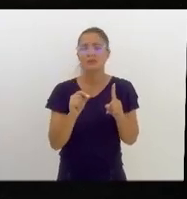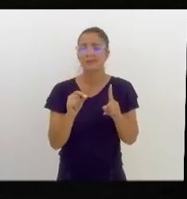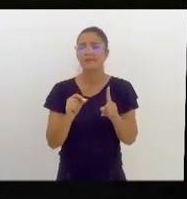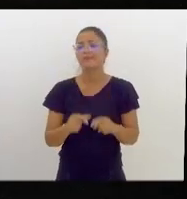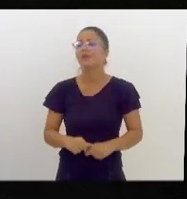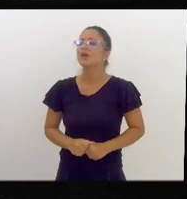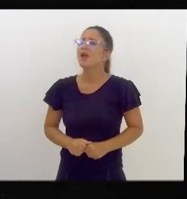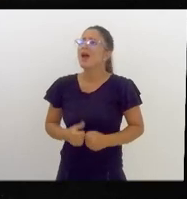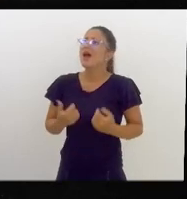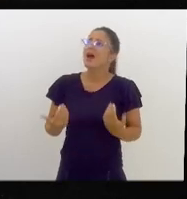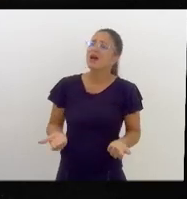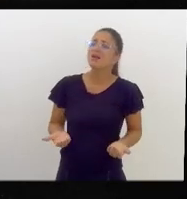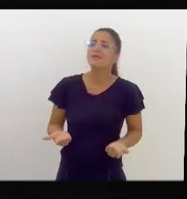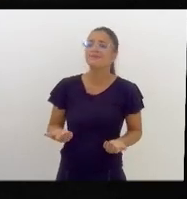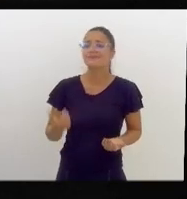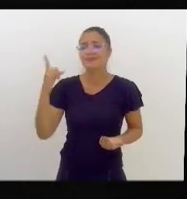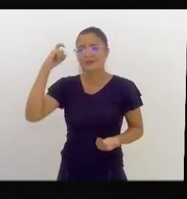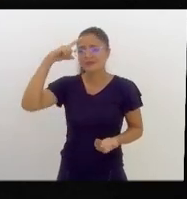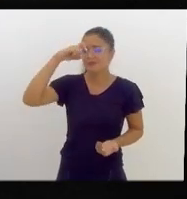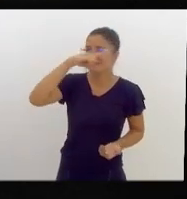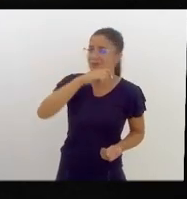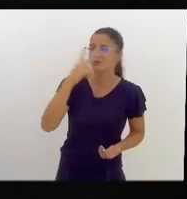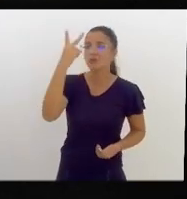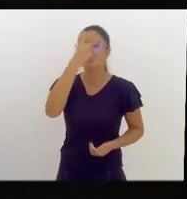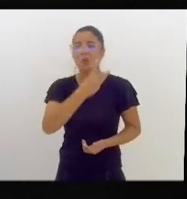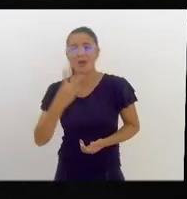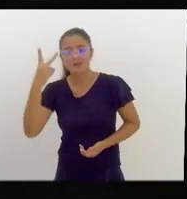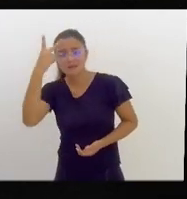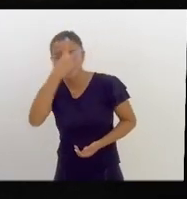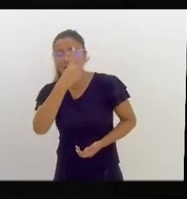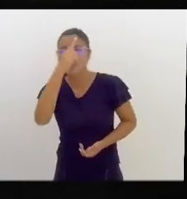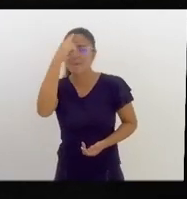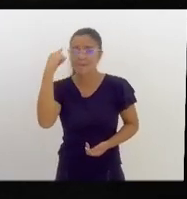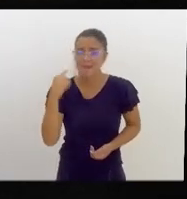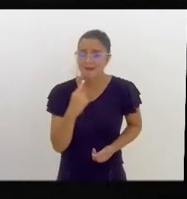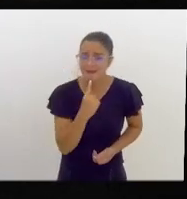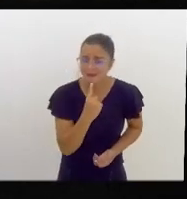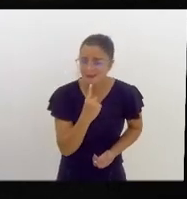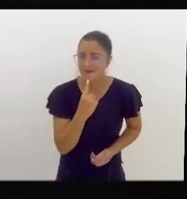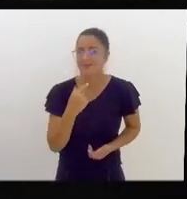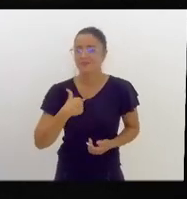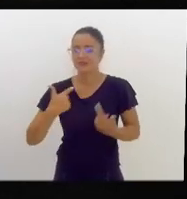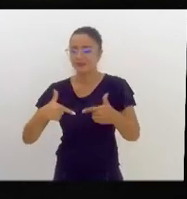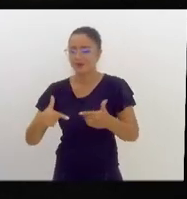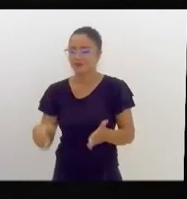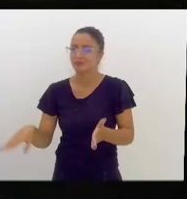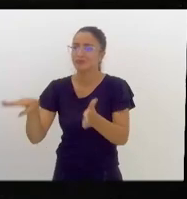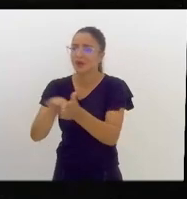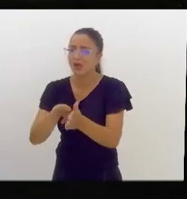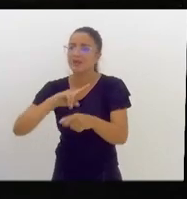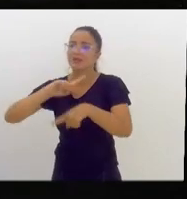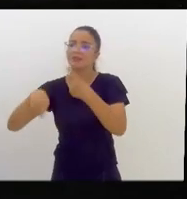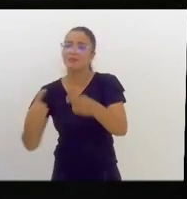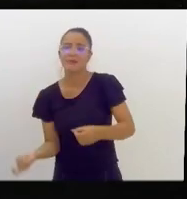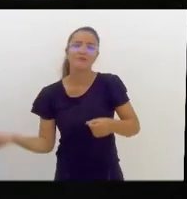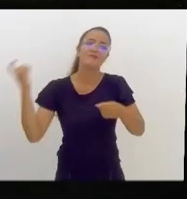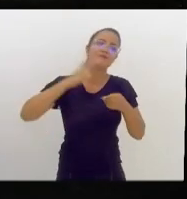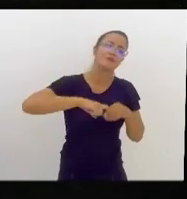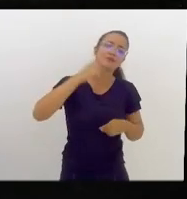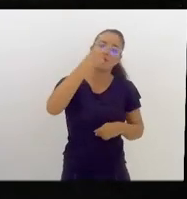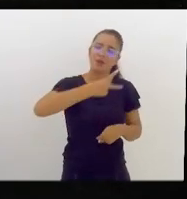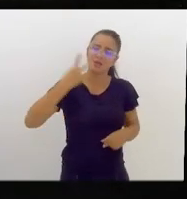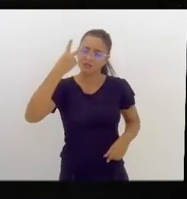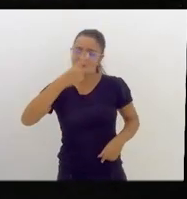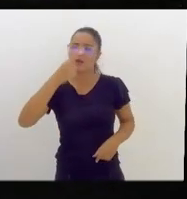clareza, o que era levar 2 horas e meia para chegar ao trabalho, e retornar depois de